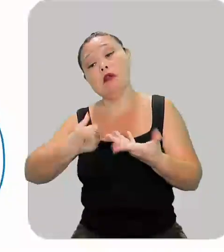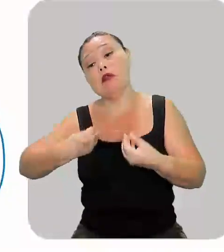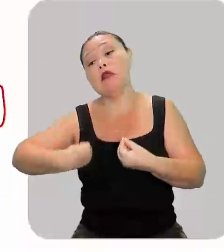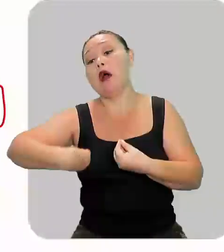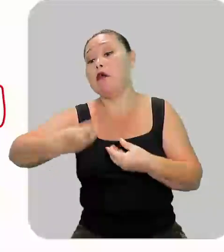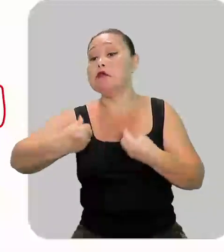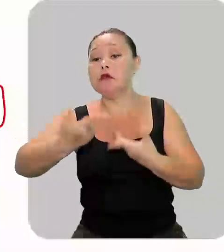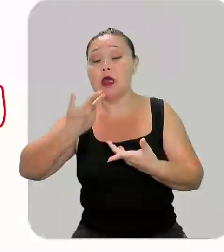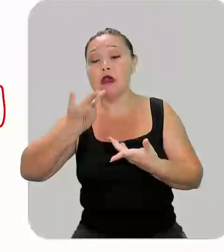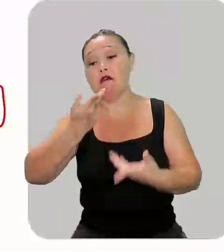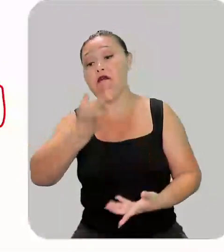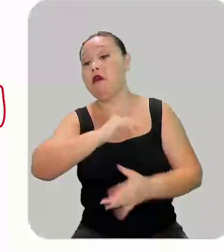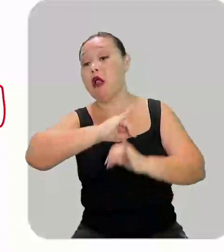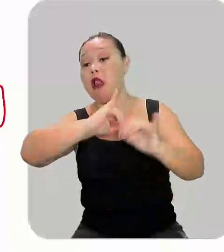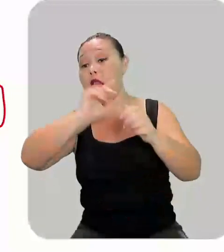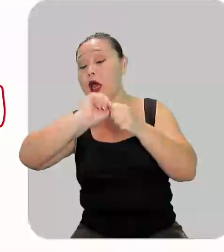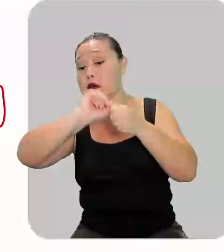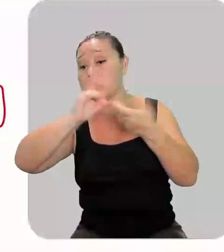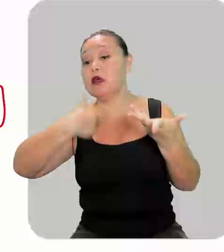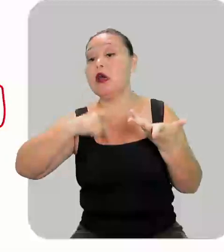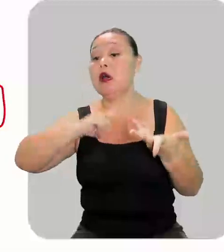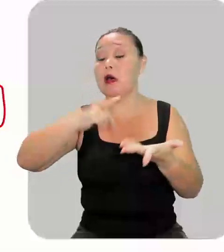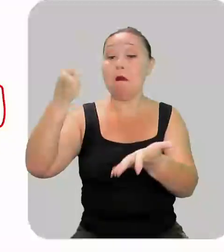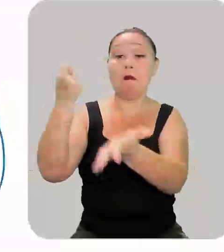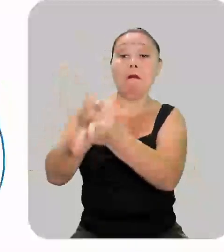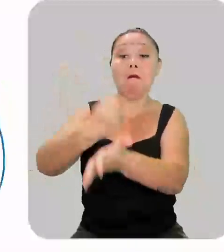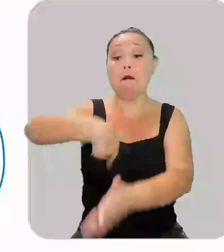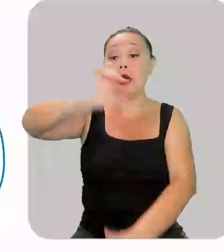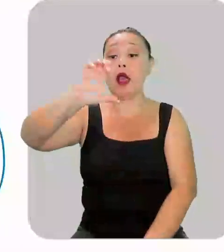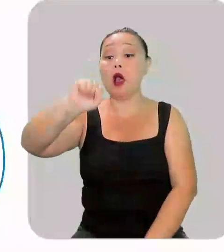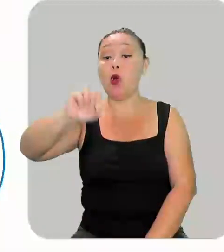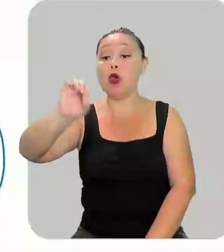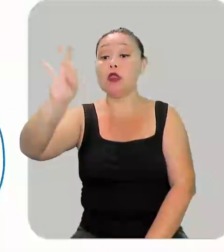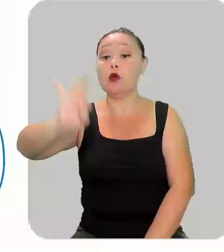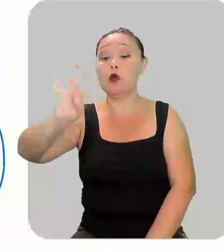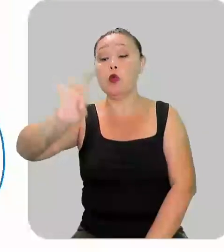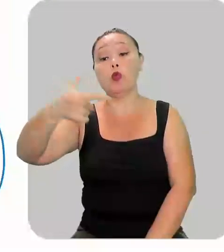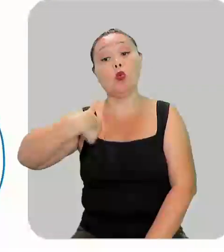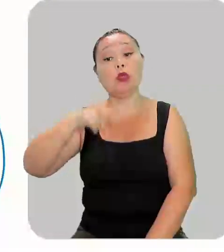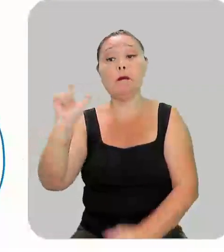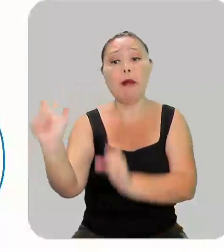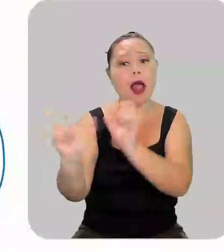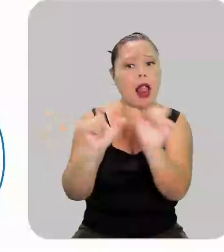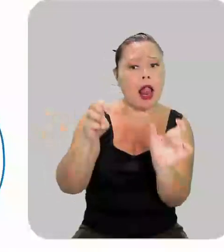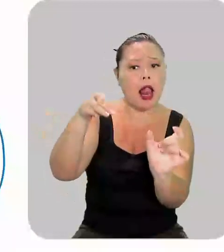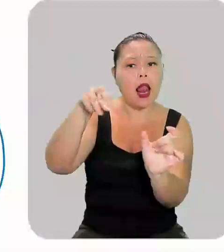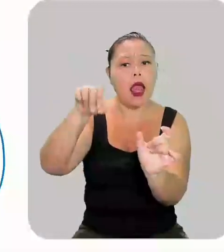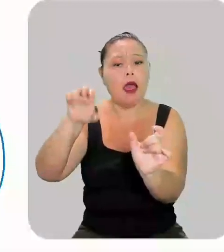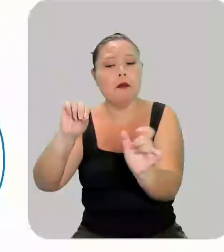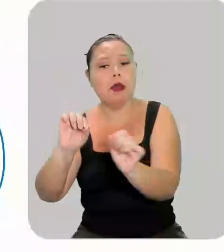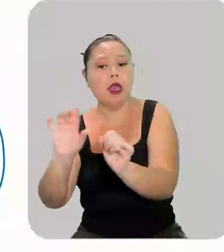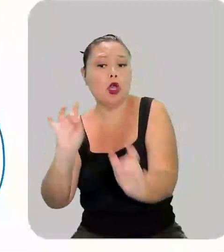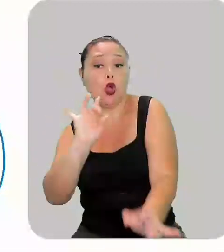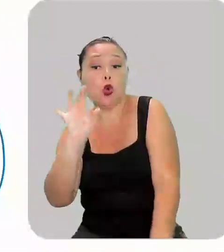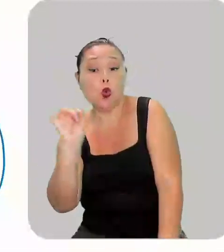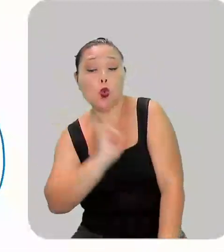até 80%. Essa palavrinha pelo menos tem que ter muito cuidado, somente, pelo menos, né?